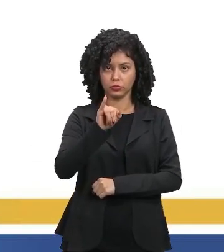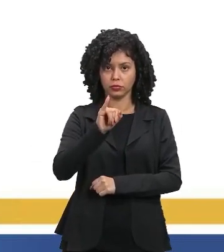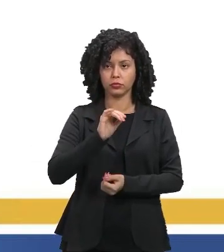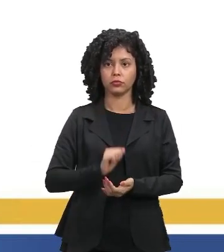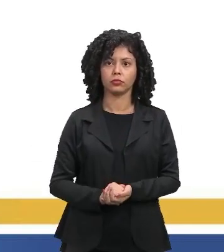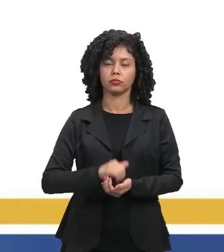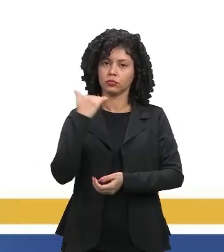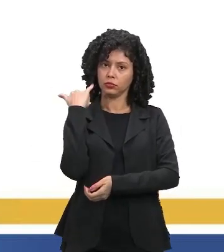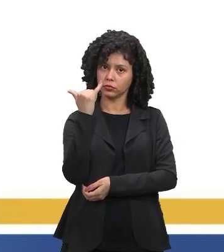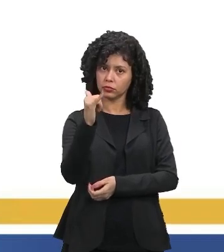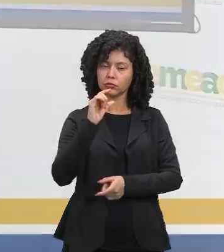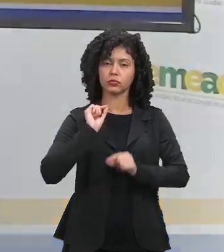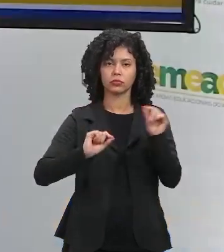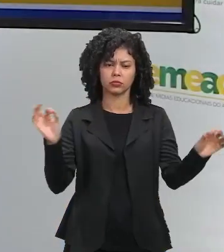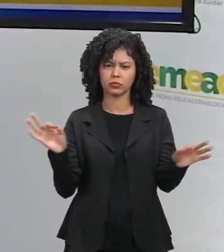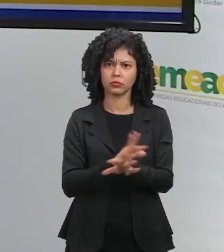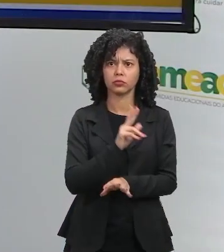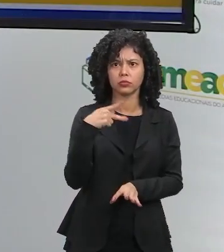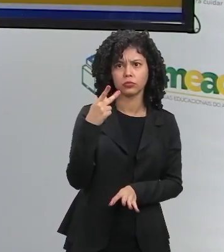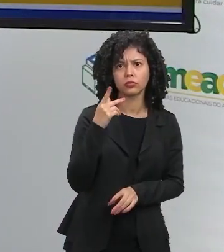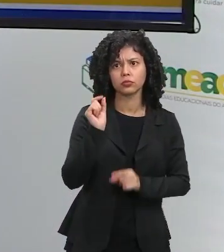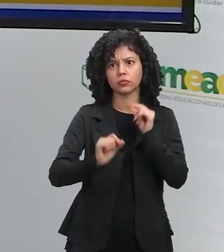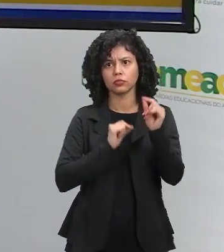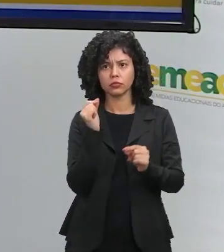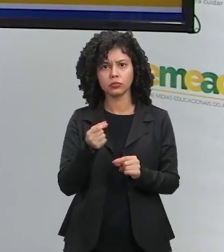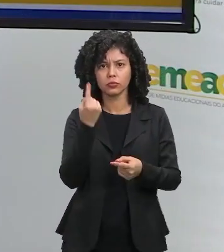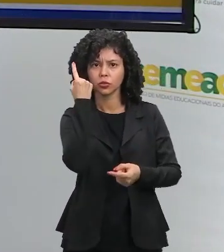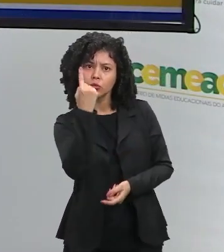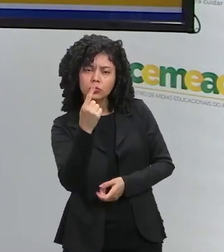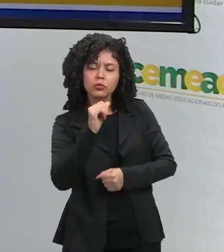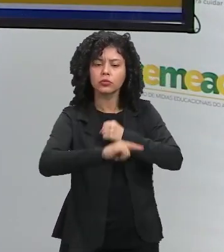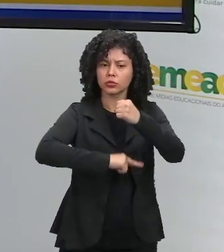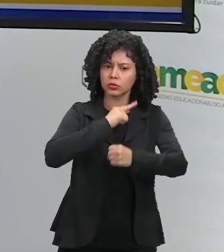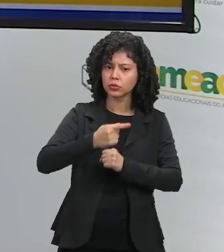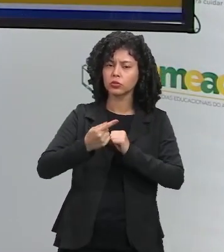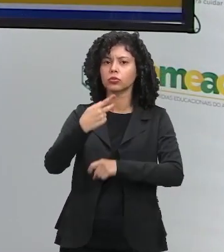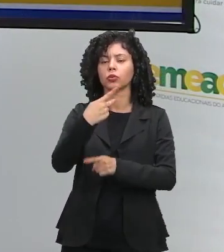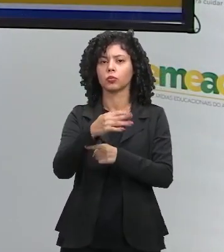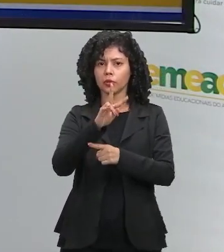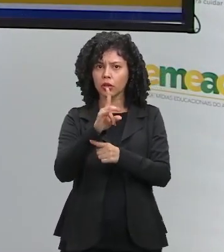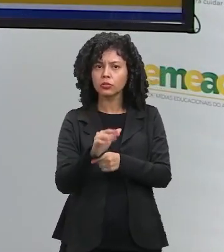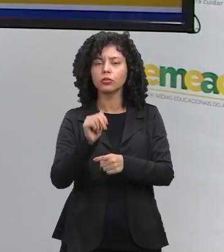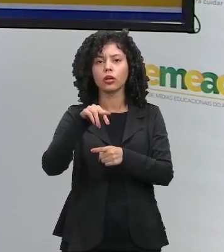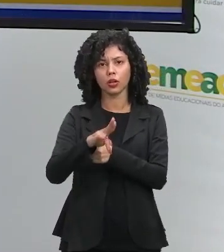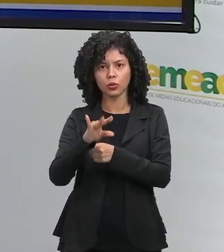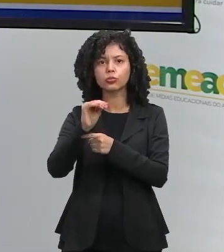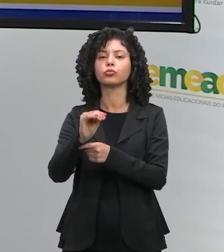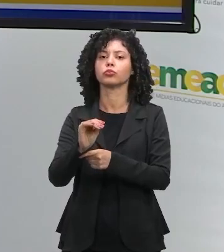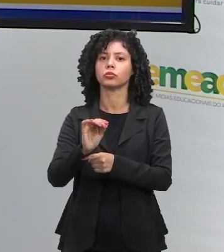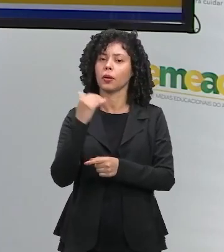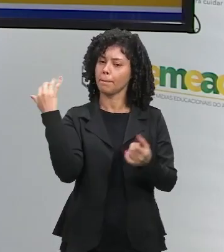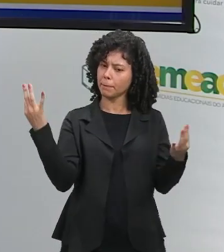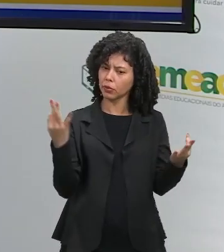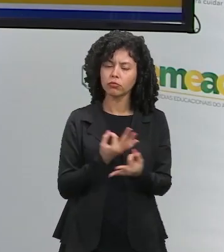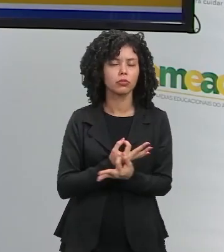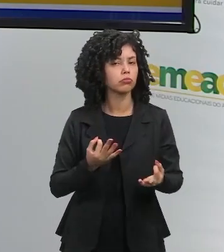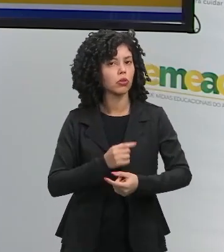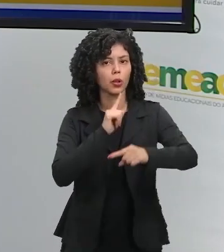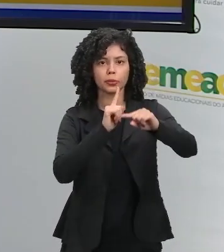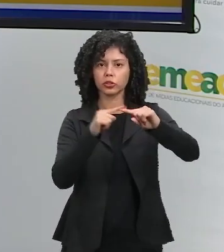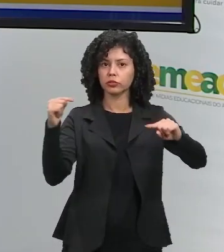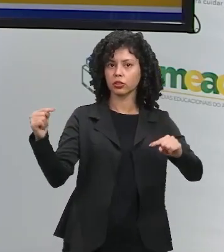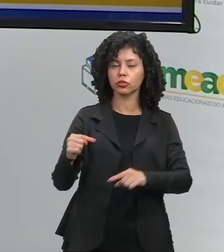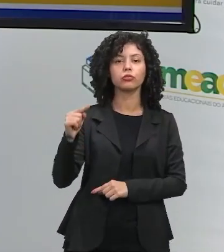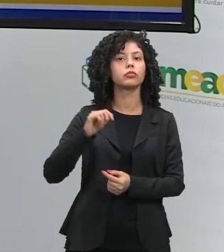os elétrons? O senhor não acabou de dizer que em um átomo eu tenho prótons, nêutrons e elétrons? Perfeito, você tem essas